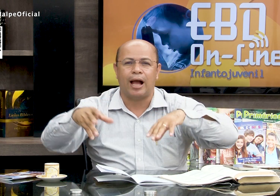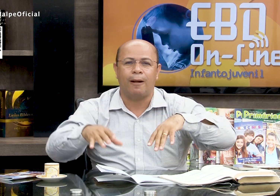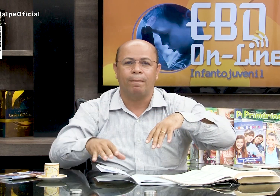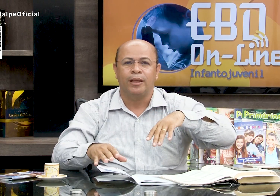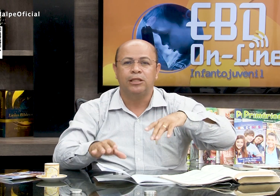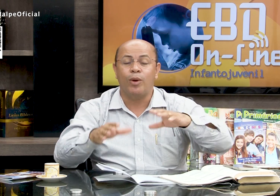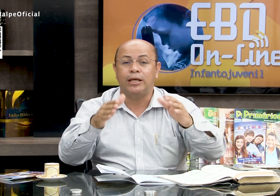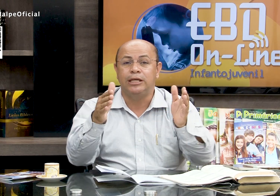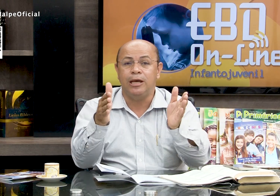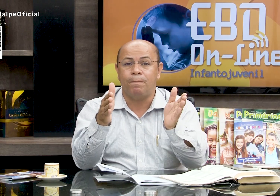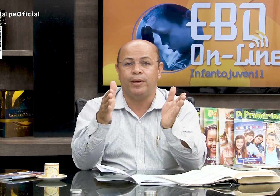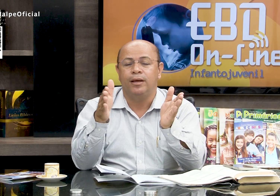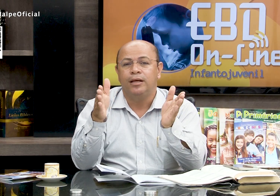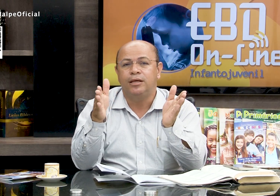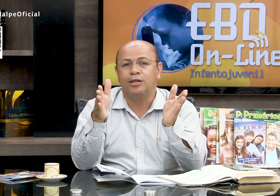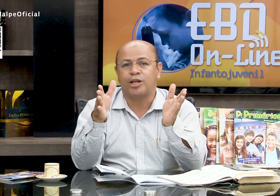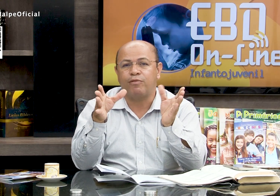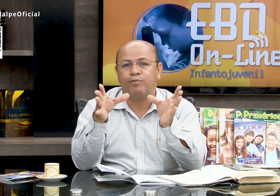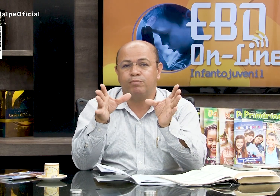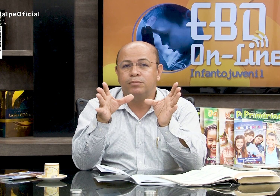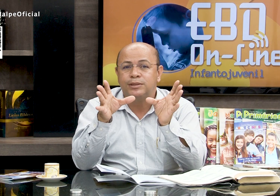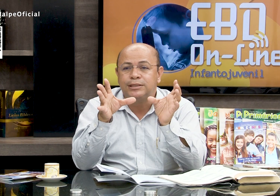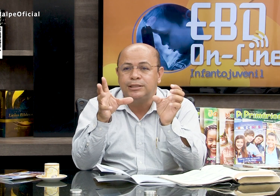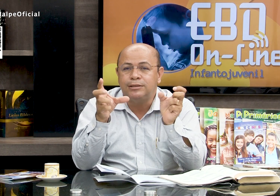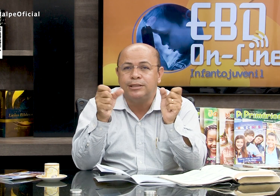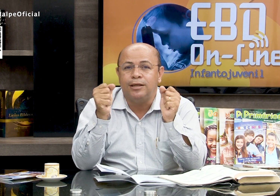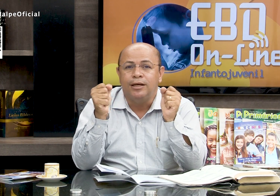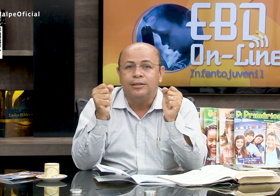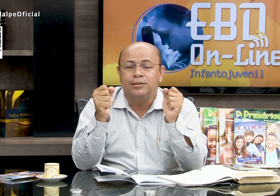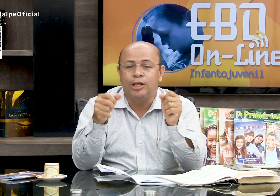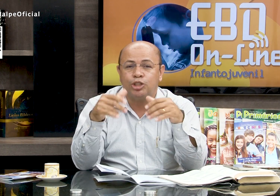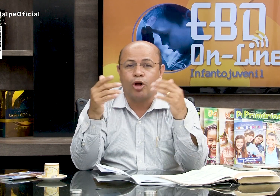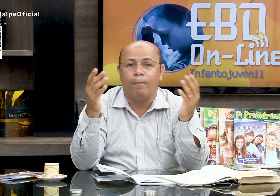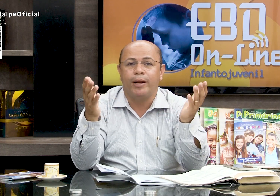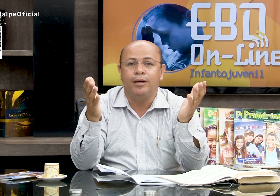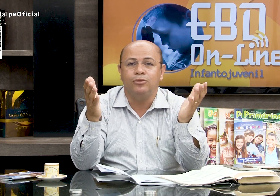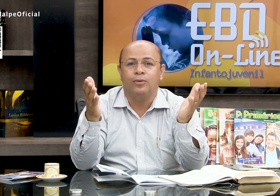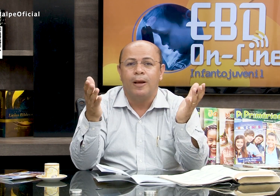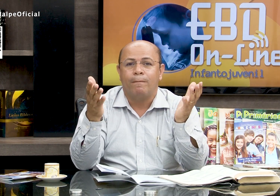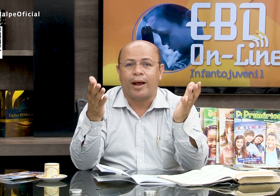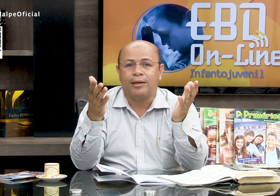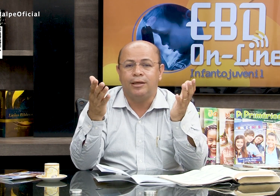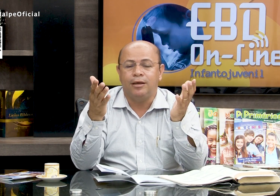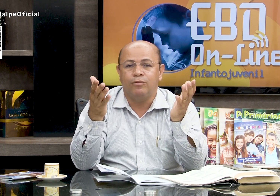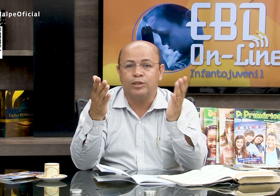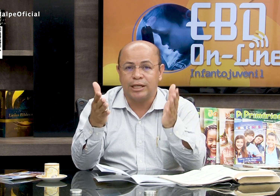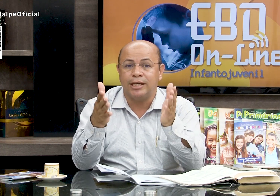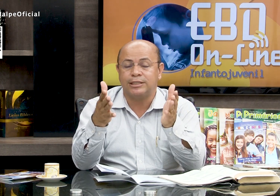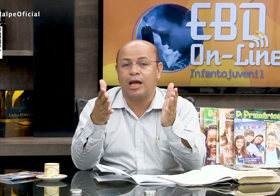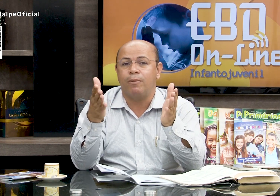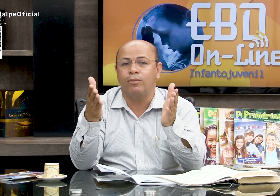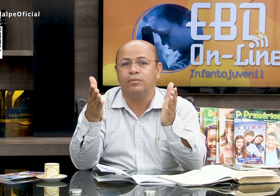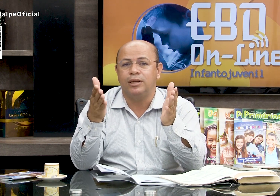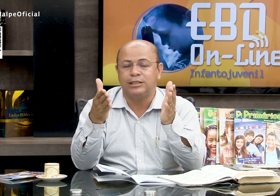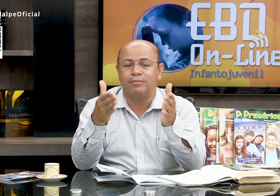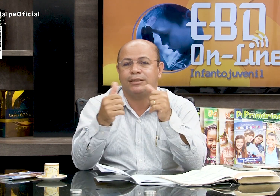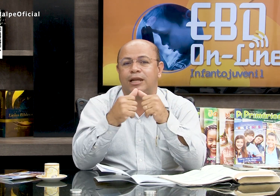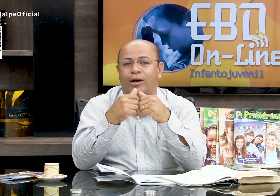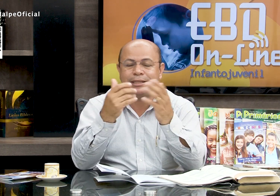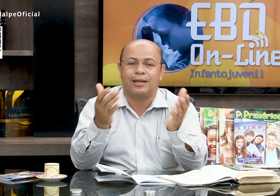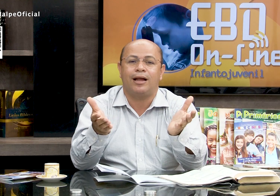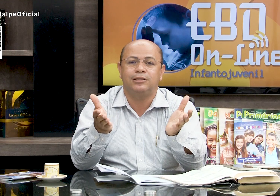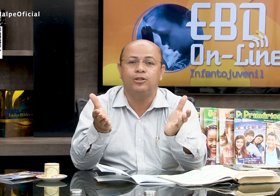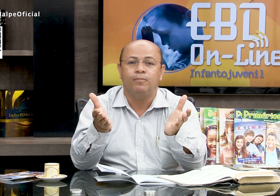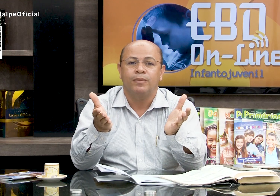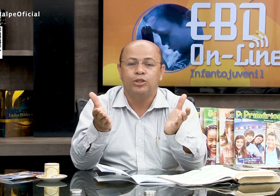para editar tenho equipe que está se desdobrando para que vocês recebam esse